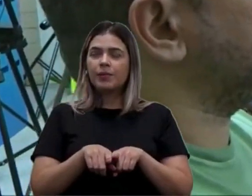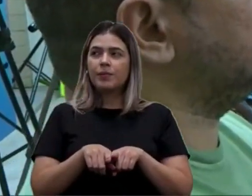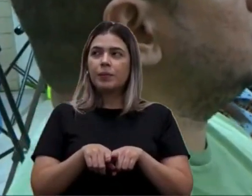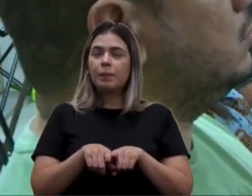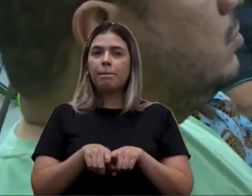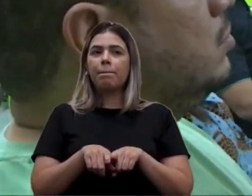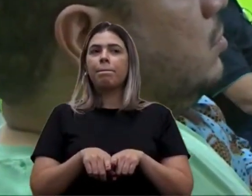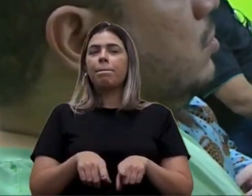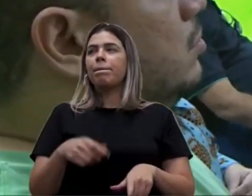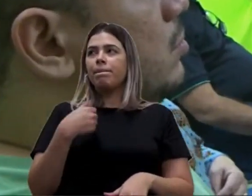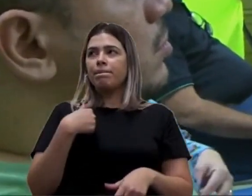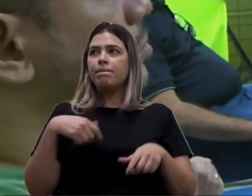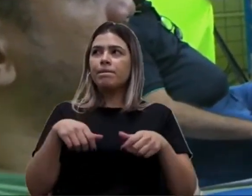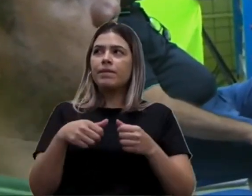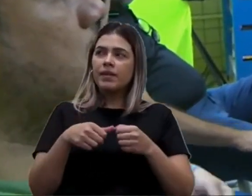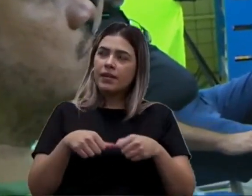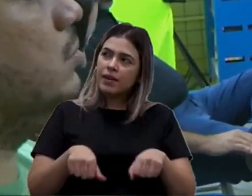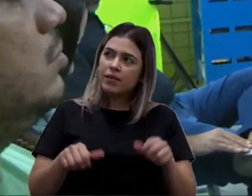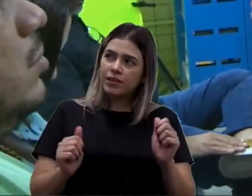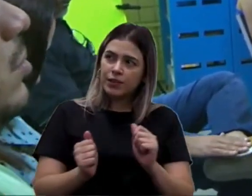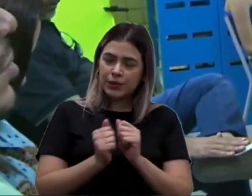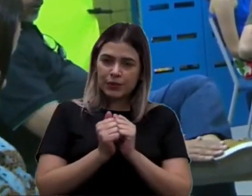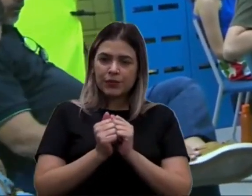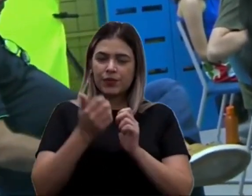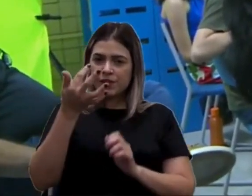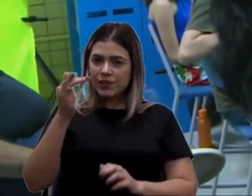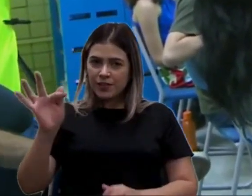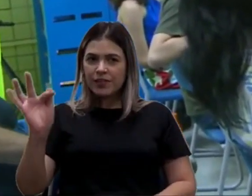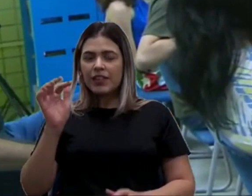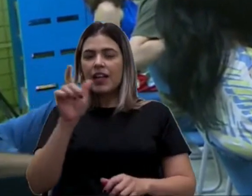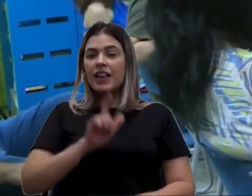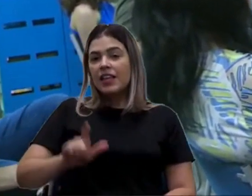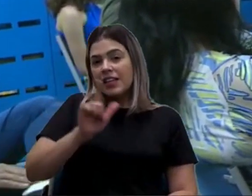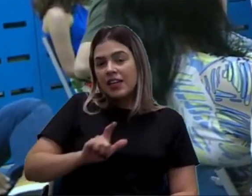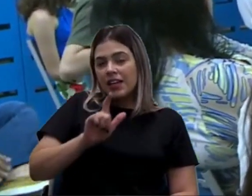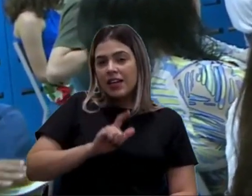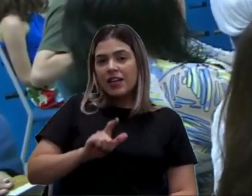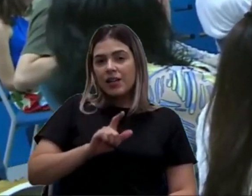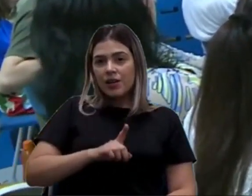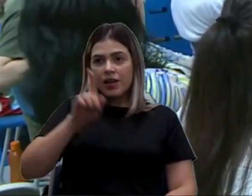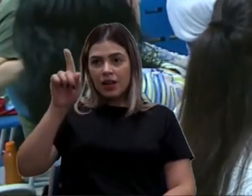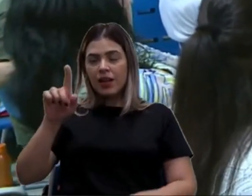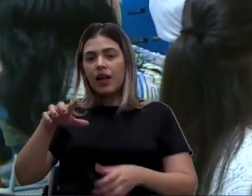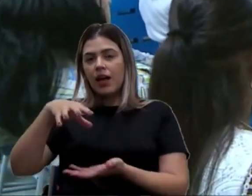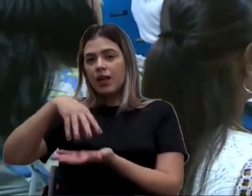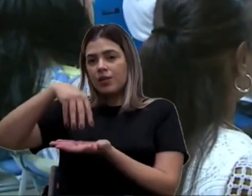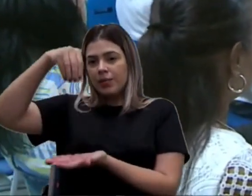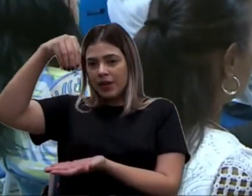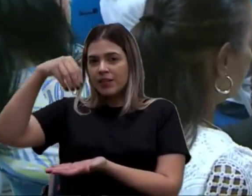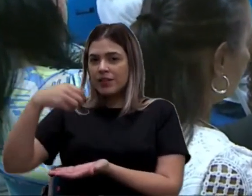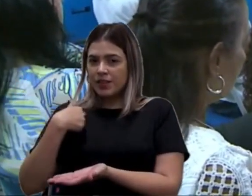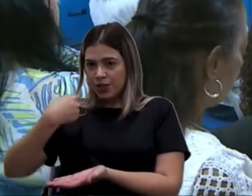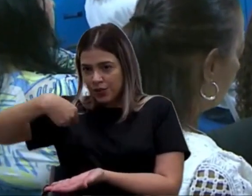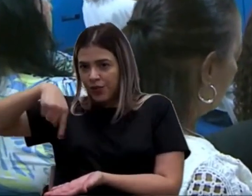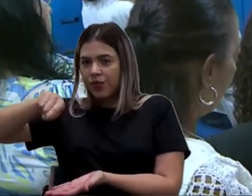quando estive na França num dos Salões de literatura lá de Paris que eu fui eu tinha dado